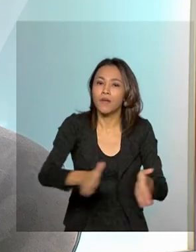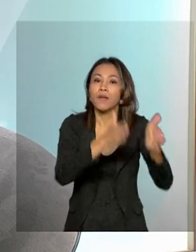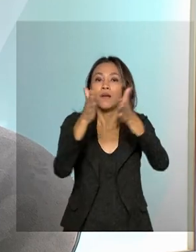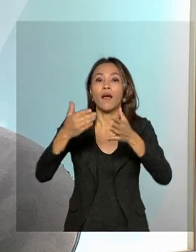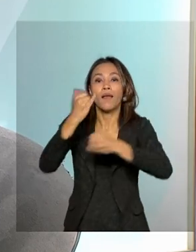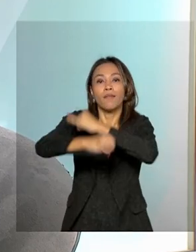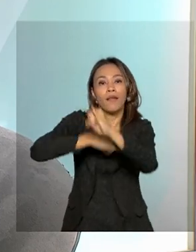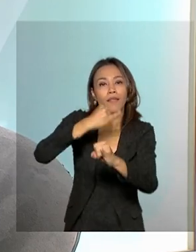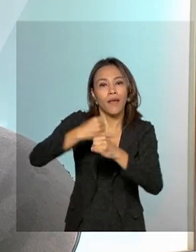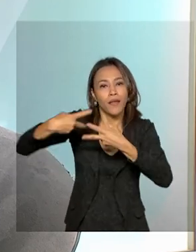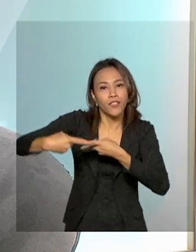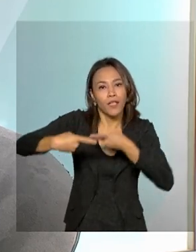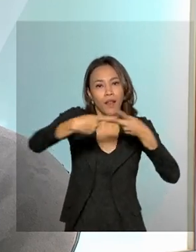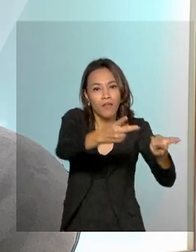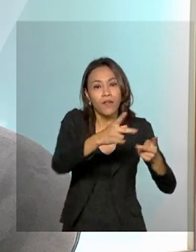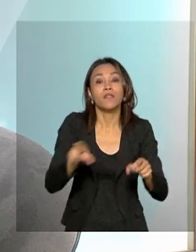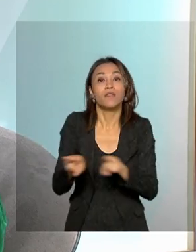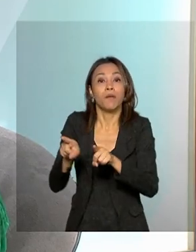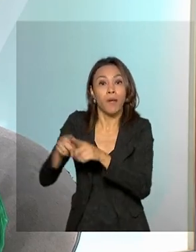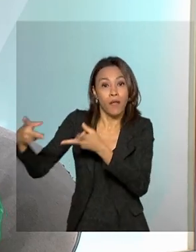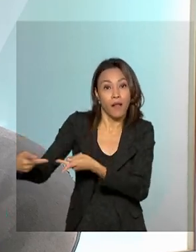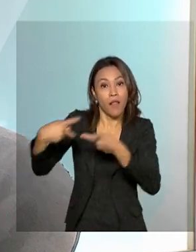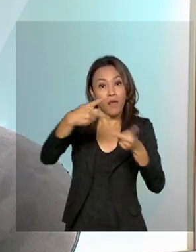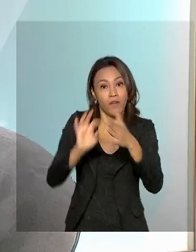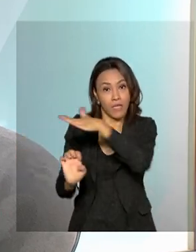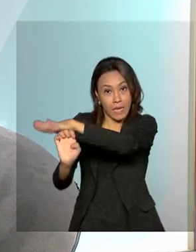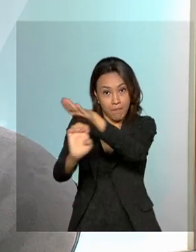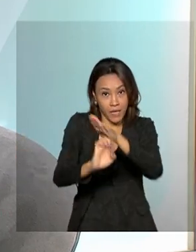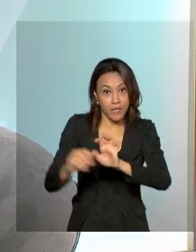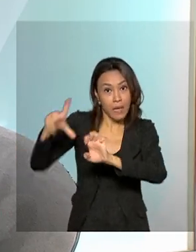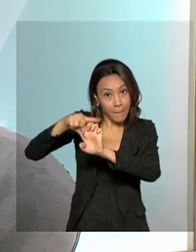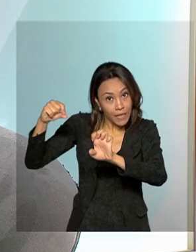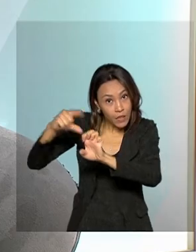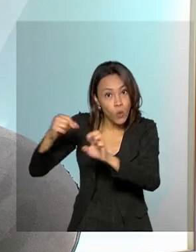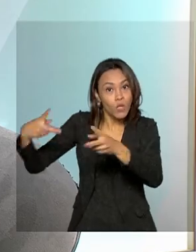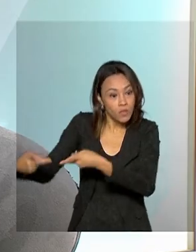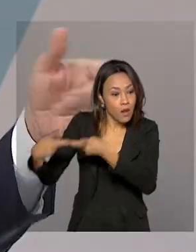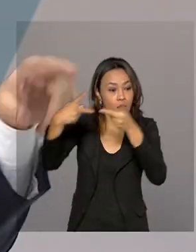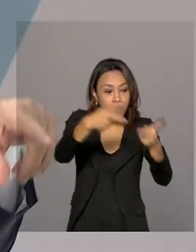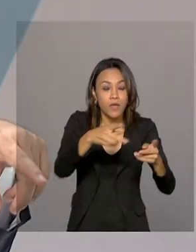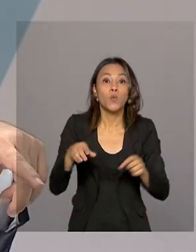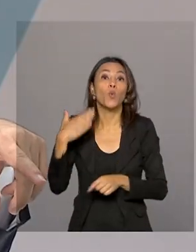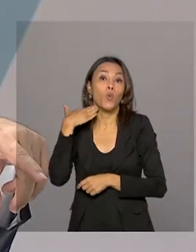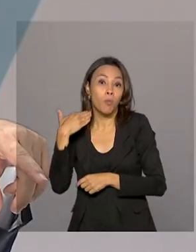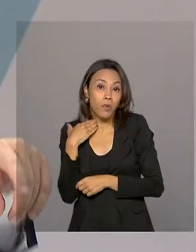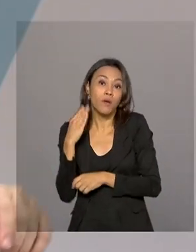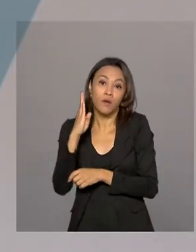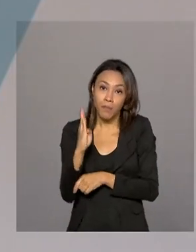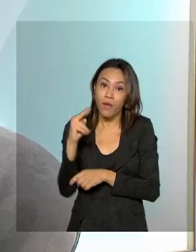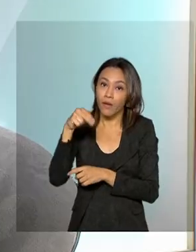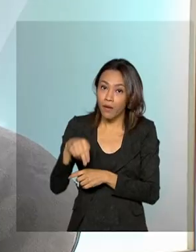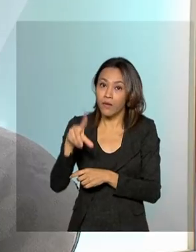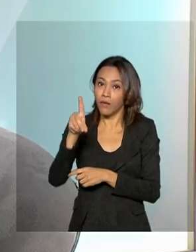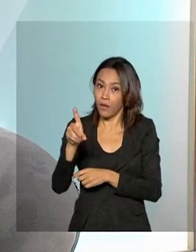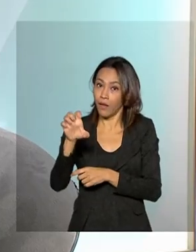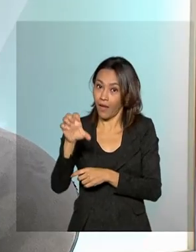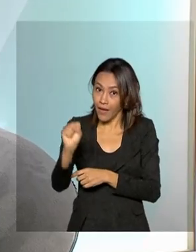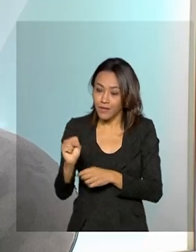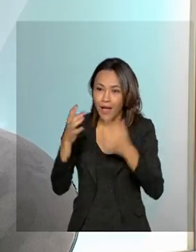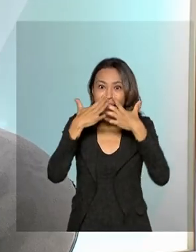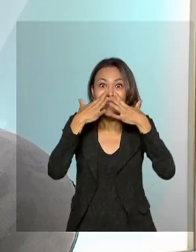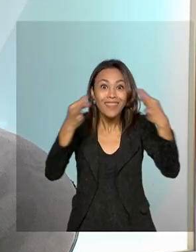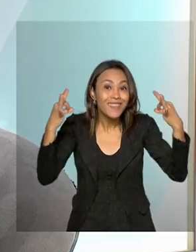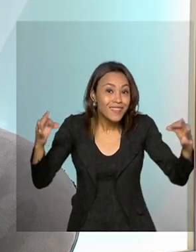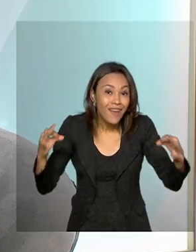conectividade, nós estamos levando a iniciativa privada, empreendedores estão indo para lá. O BNDES. Atenção,